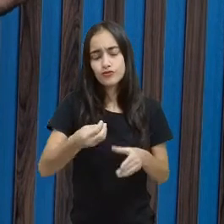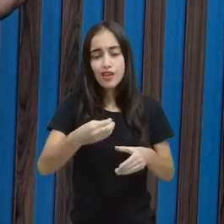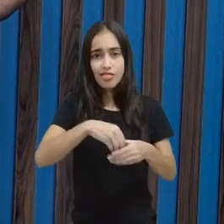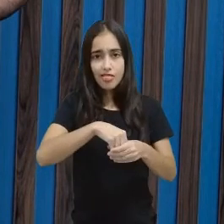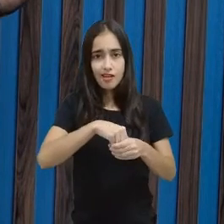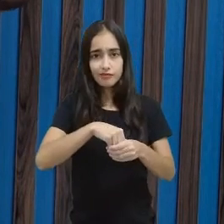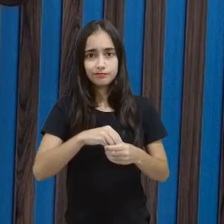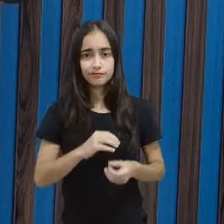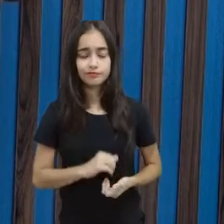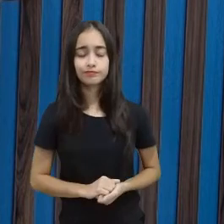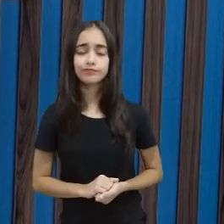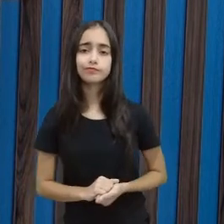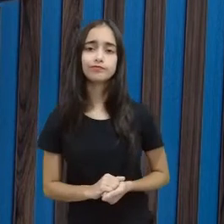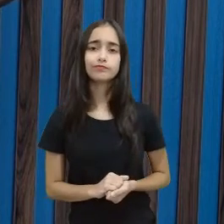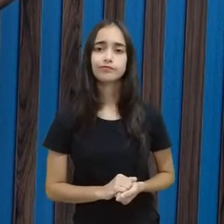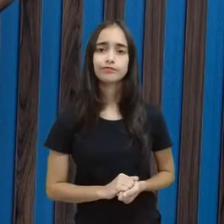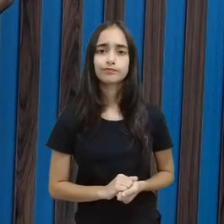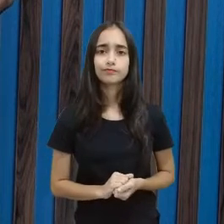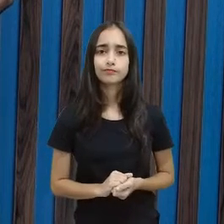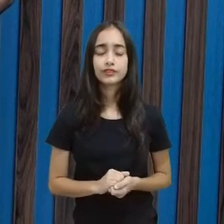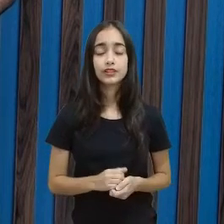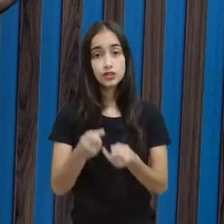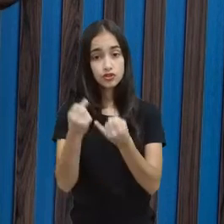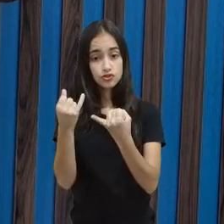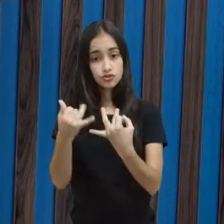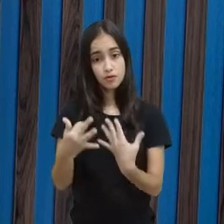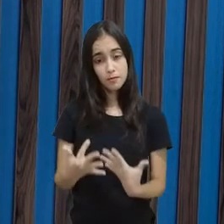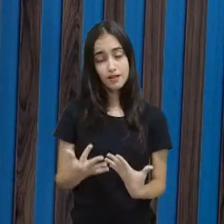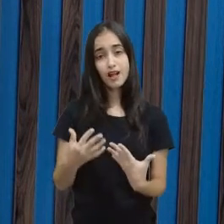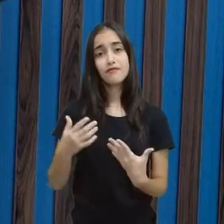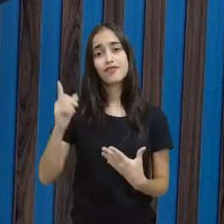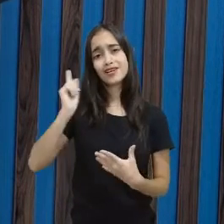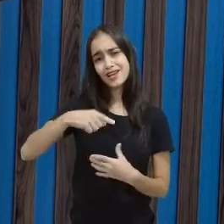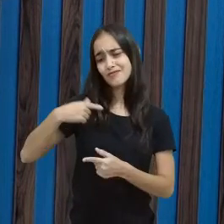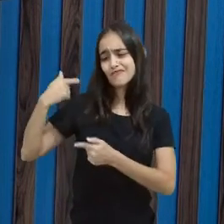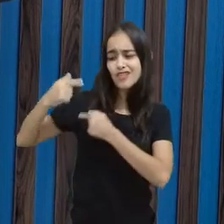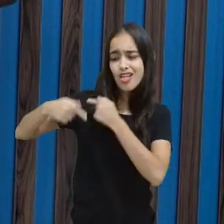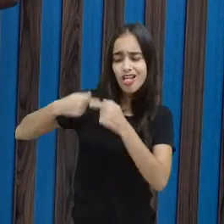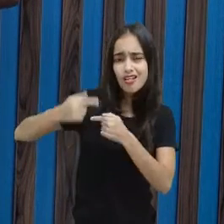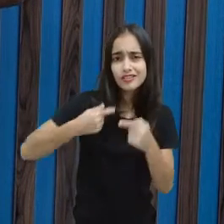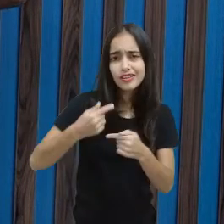alemães diziam, né, ali descender.